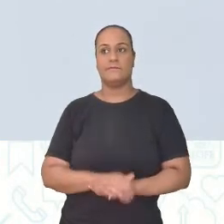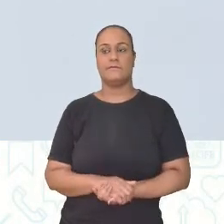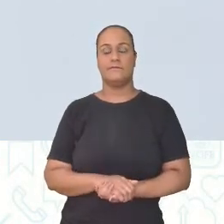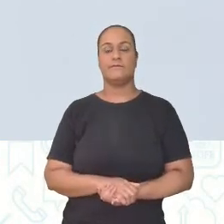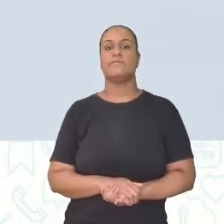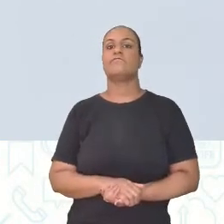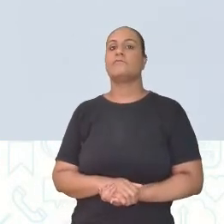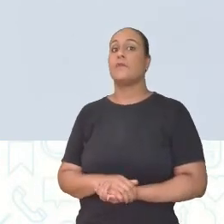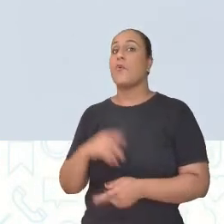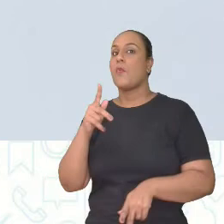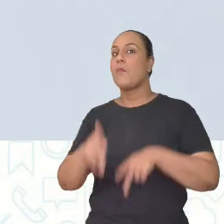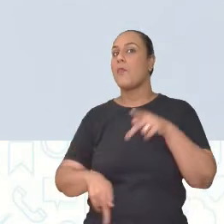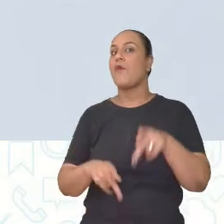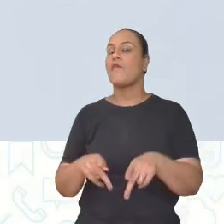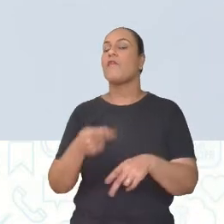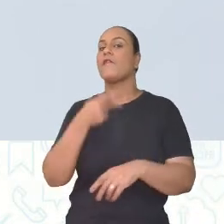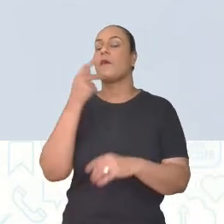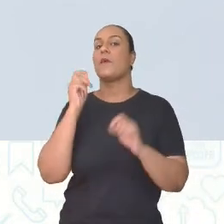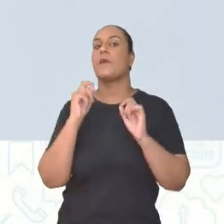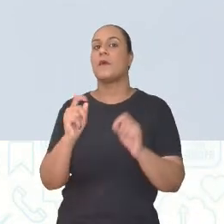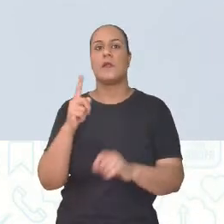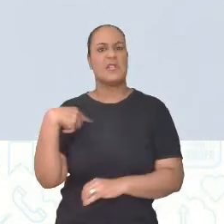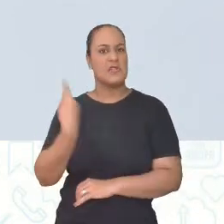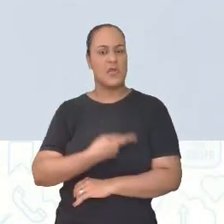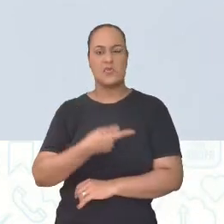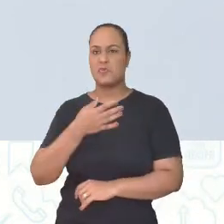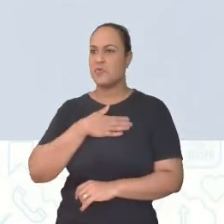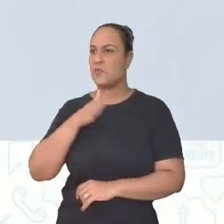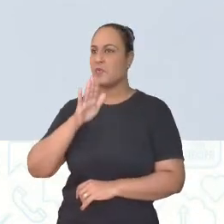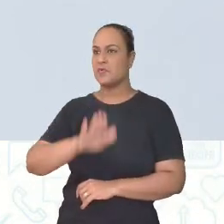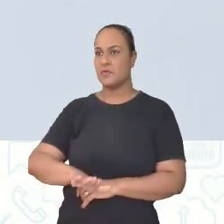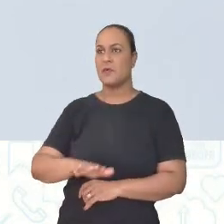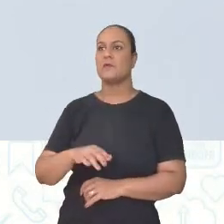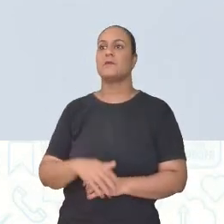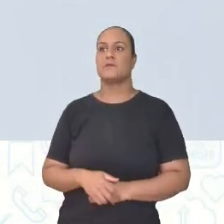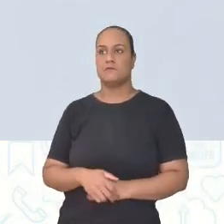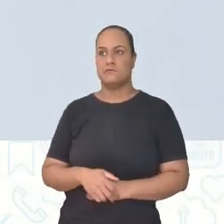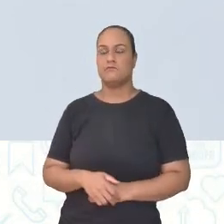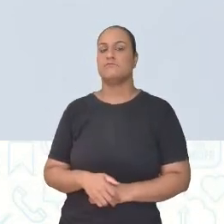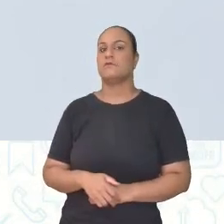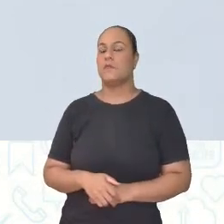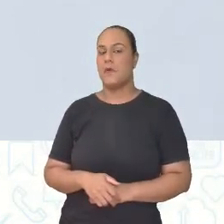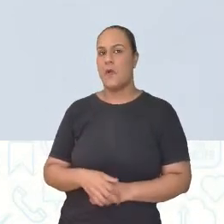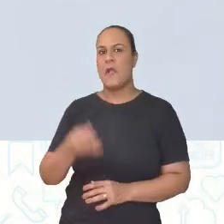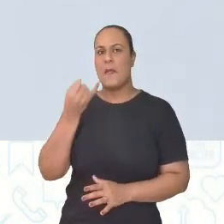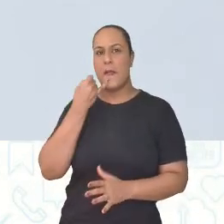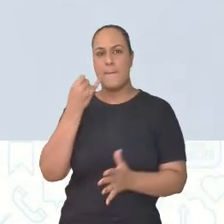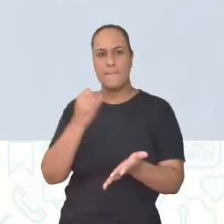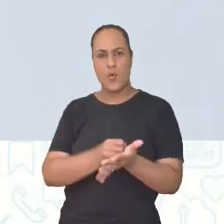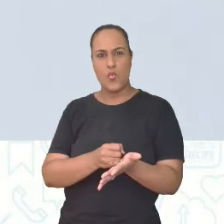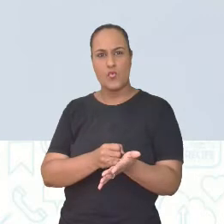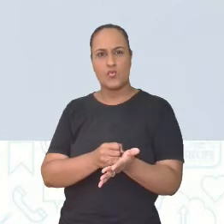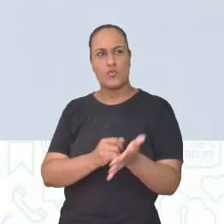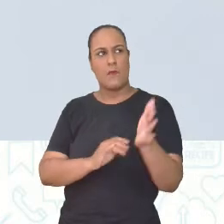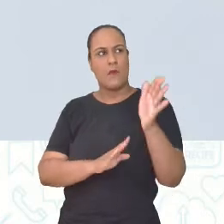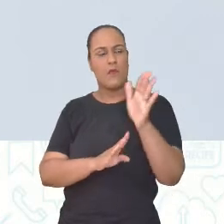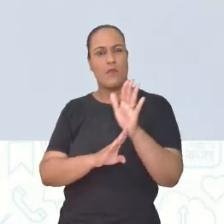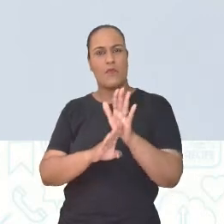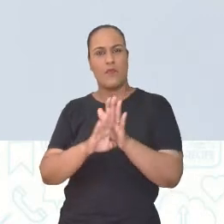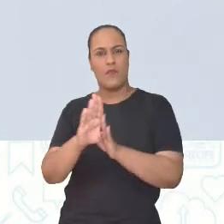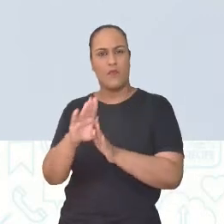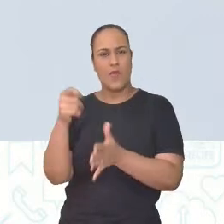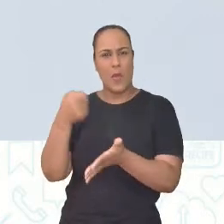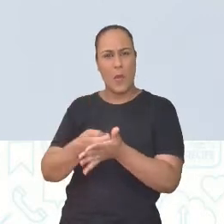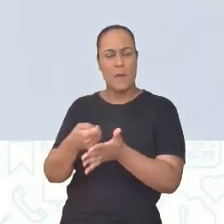o povo dizendo, estamos insatisfeitos com o aumento dos tributos e impostos cobrados